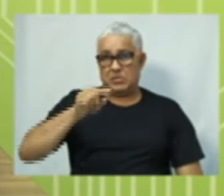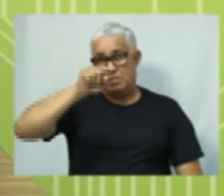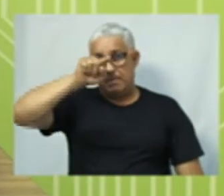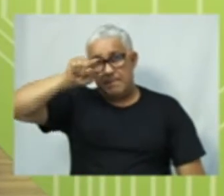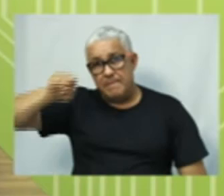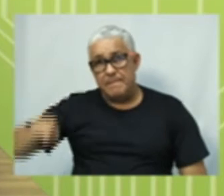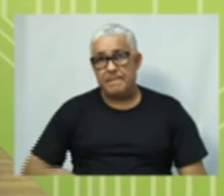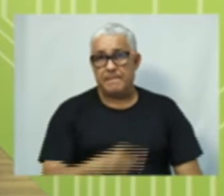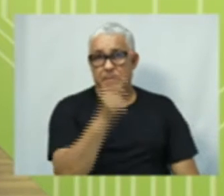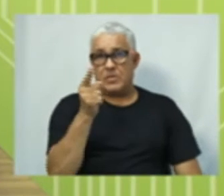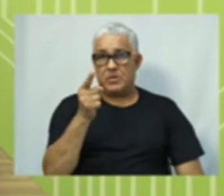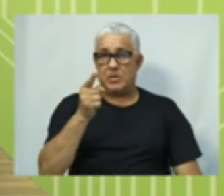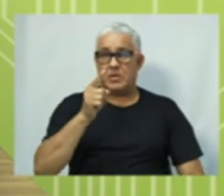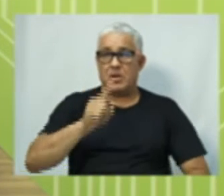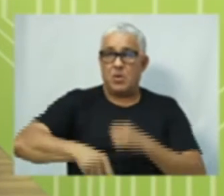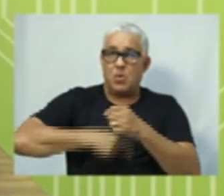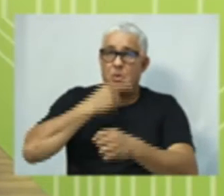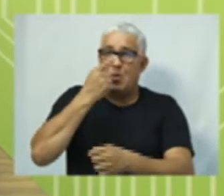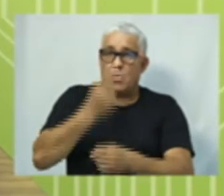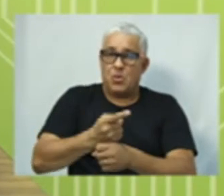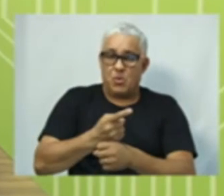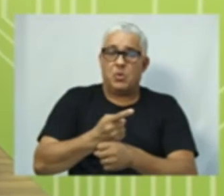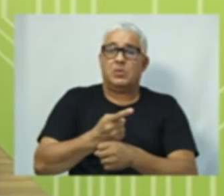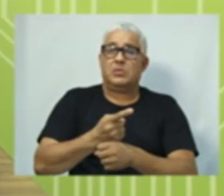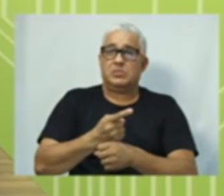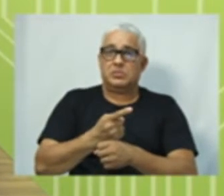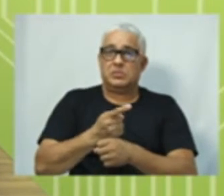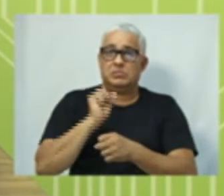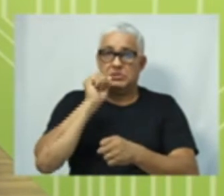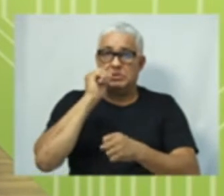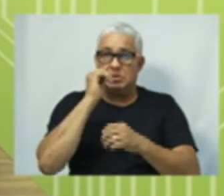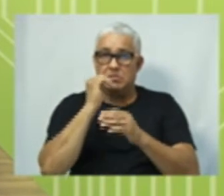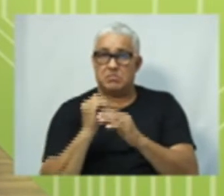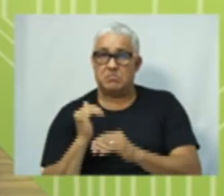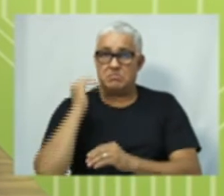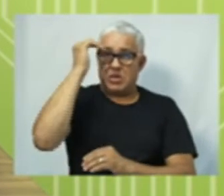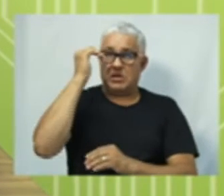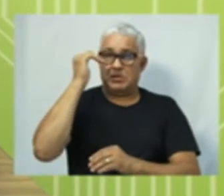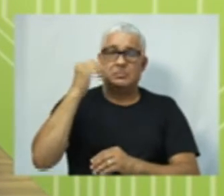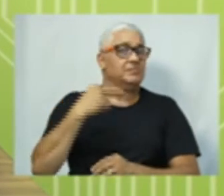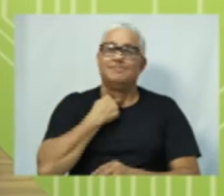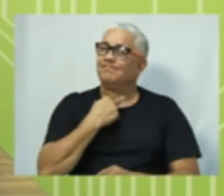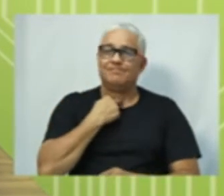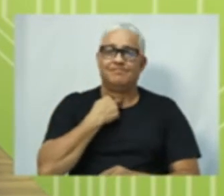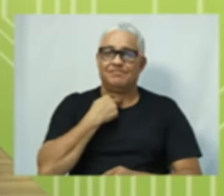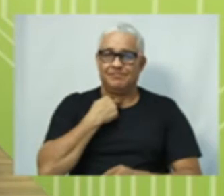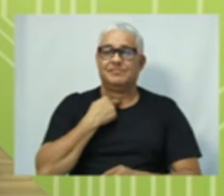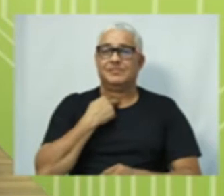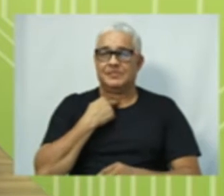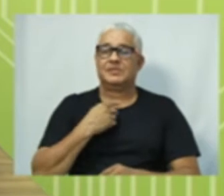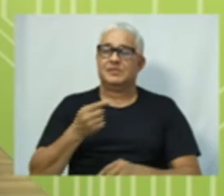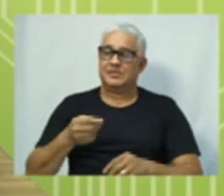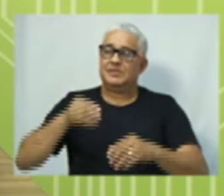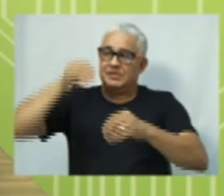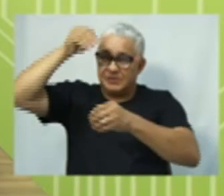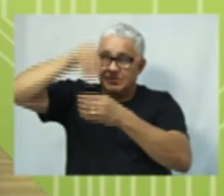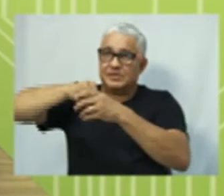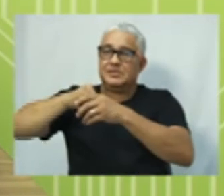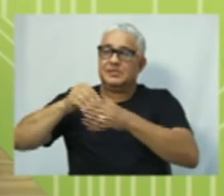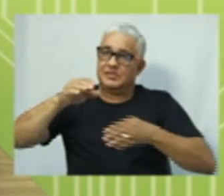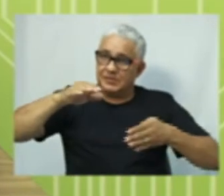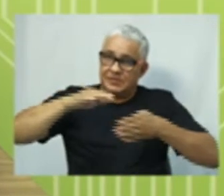anual. Acima de 73 milhões anual, não é permitido o lucro presumido. Vai entrar no lucro real.